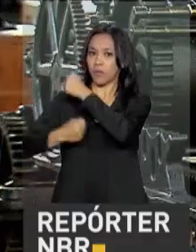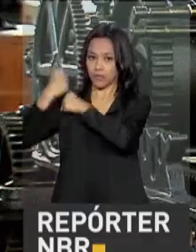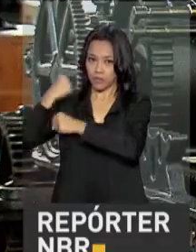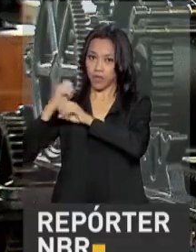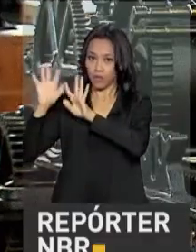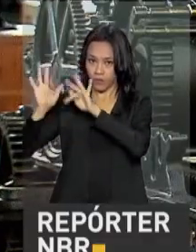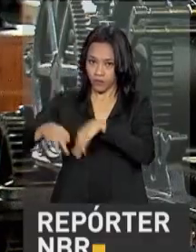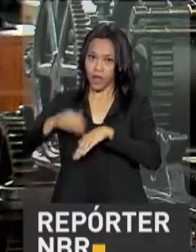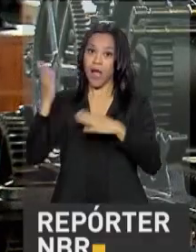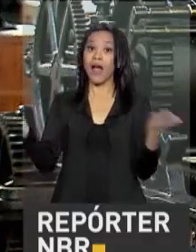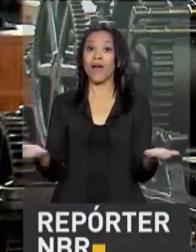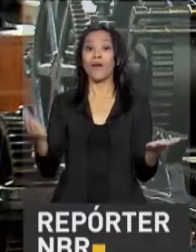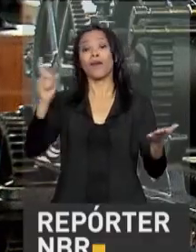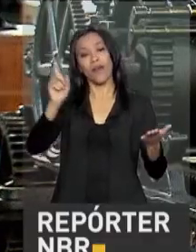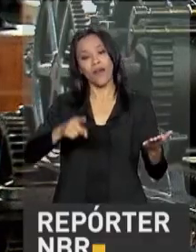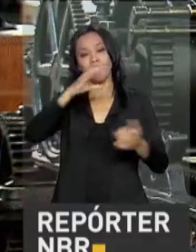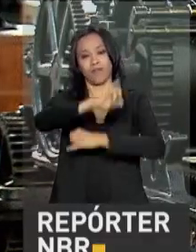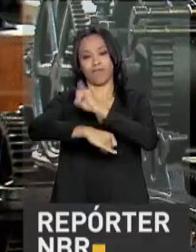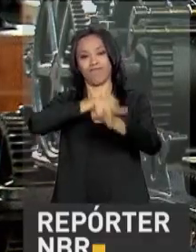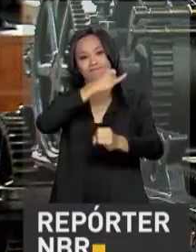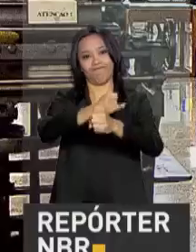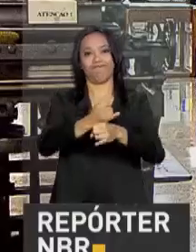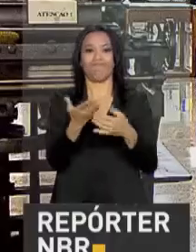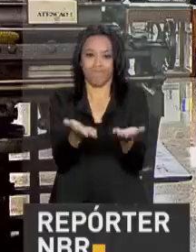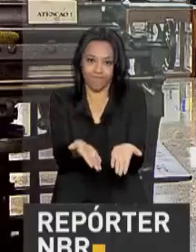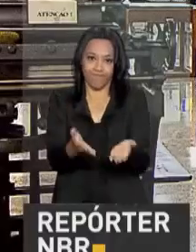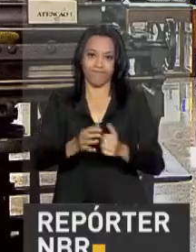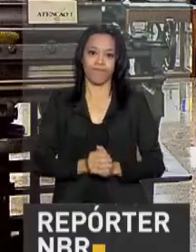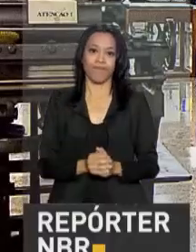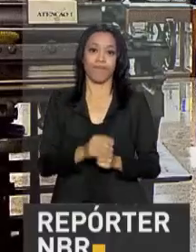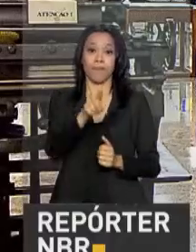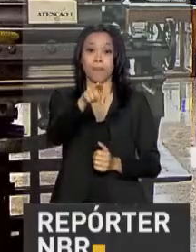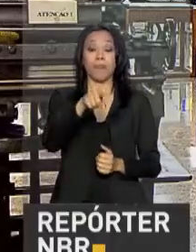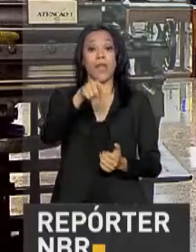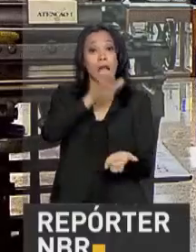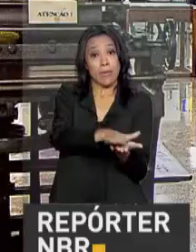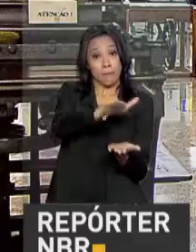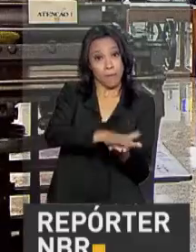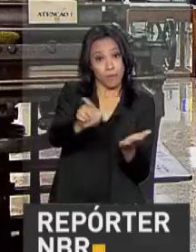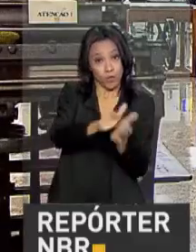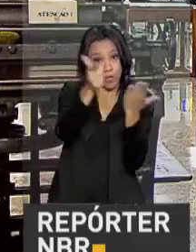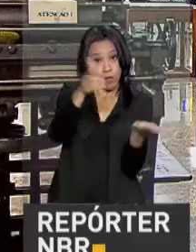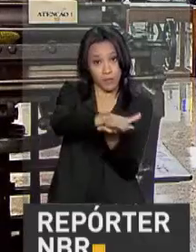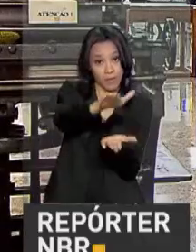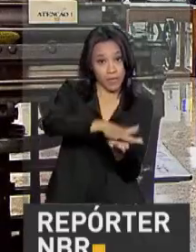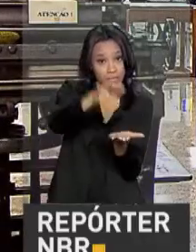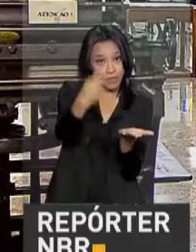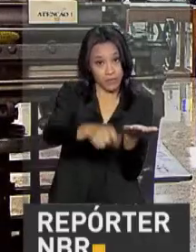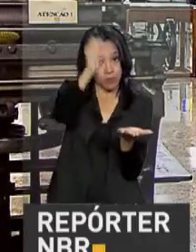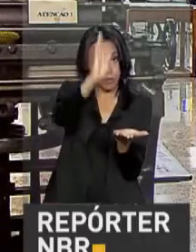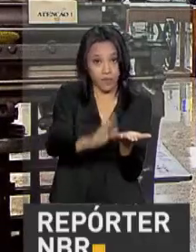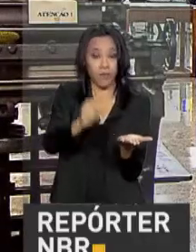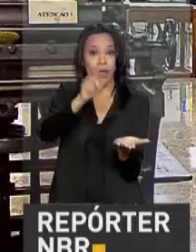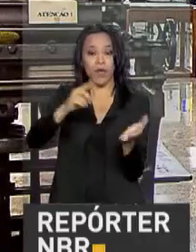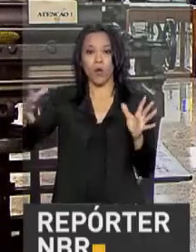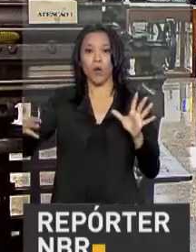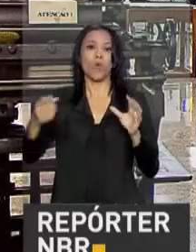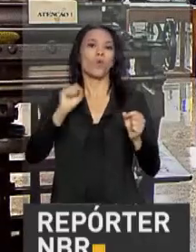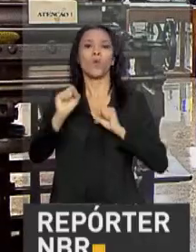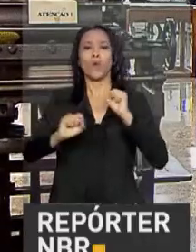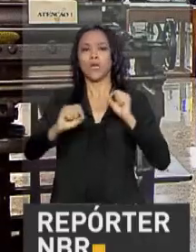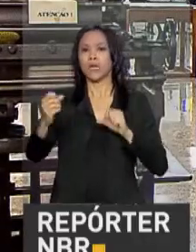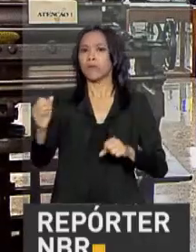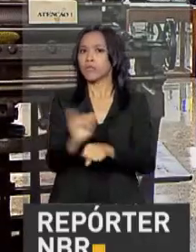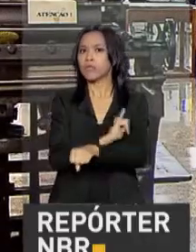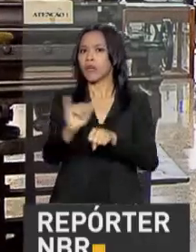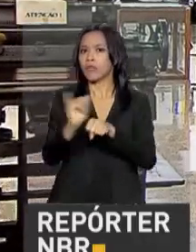o diário em versão exclusivamente digital. A imprensa nacional é um forte elo entre governo e